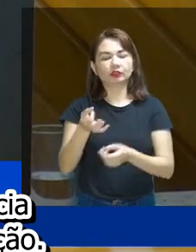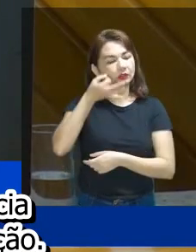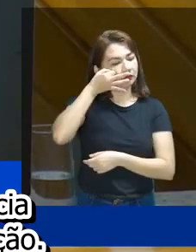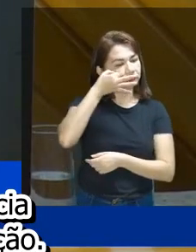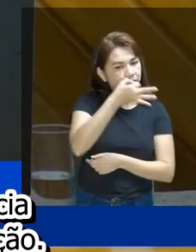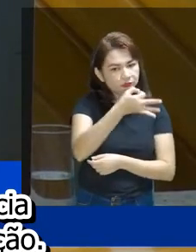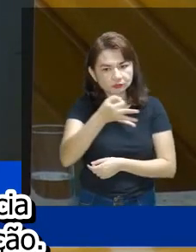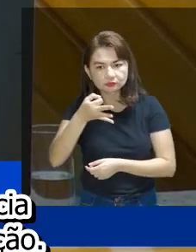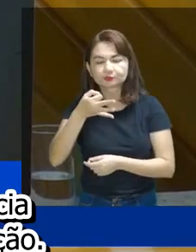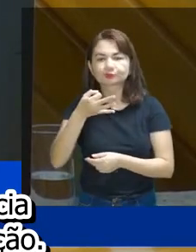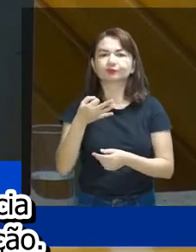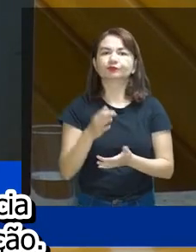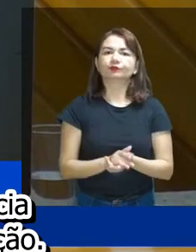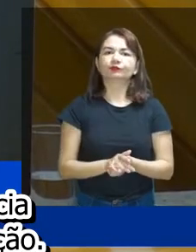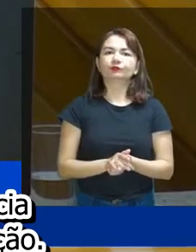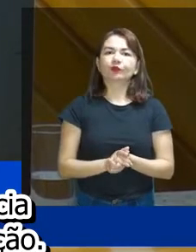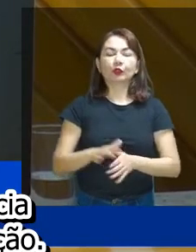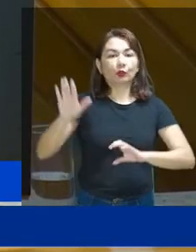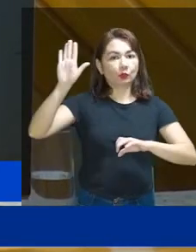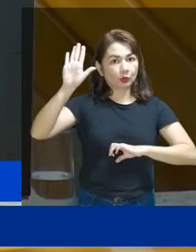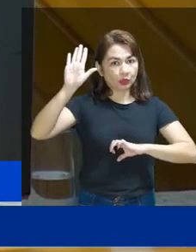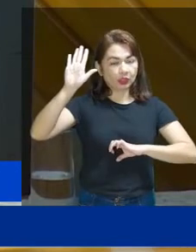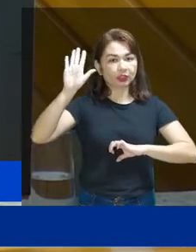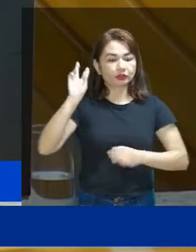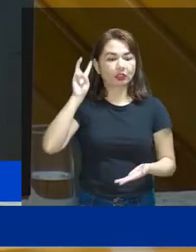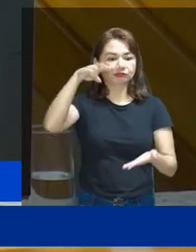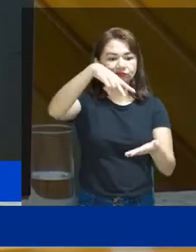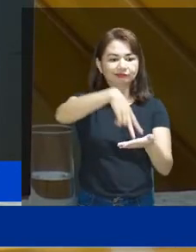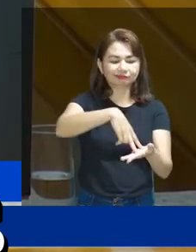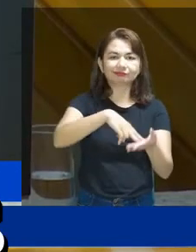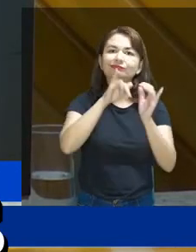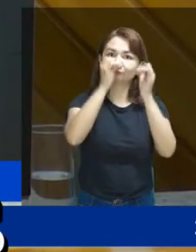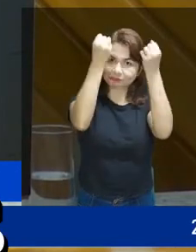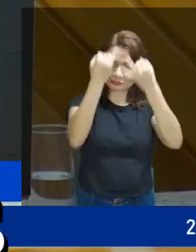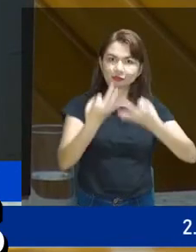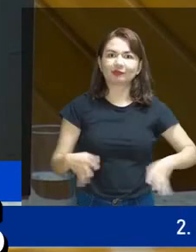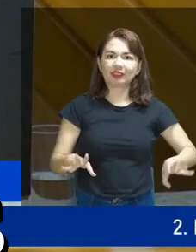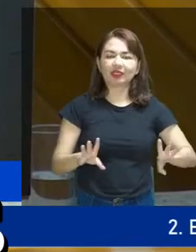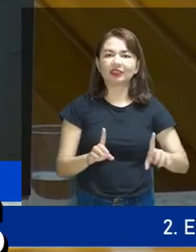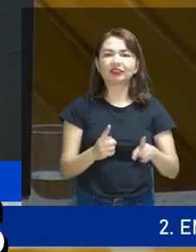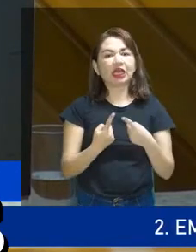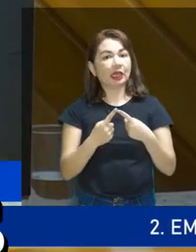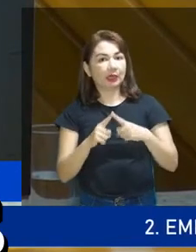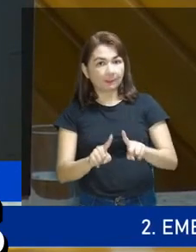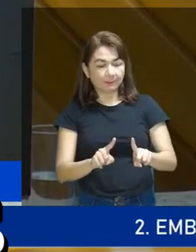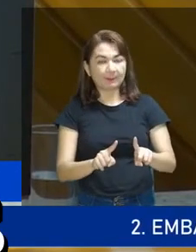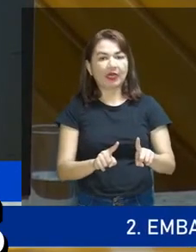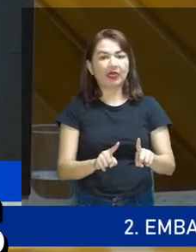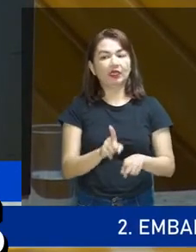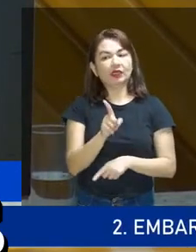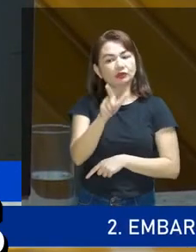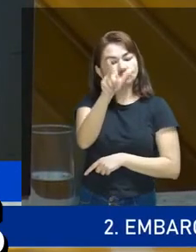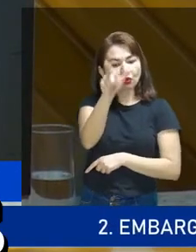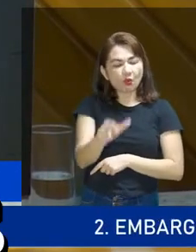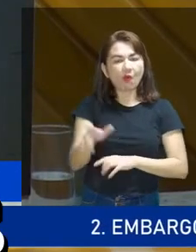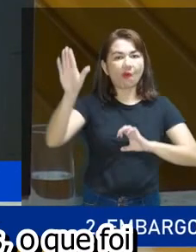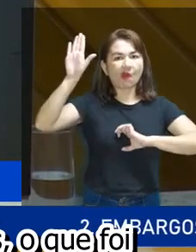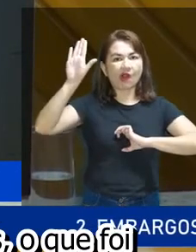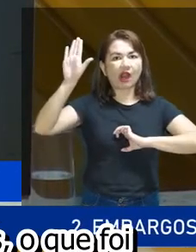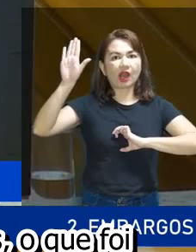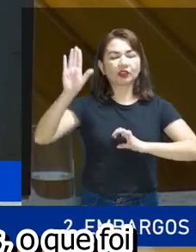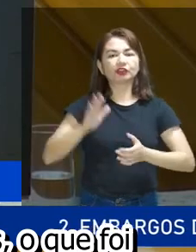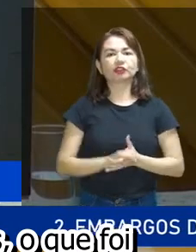que o candidato apresentasse manifestação. O candidato foi devidamente intimado em 25 de